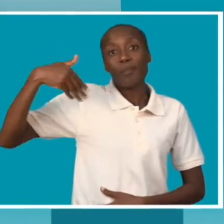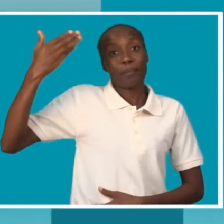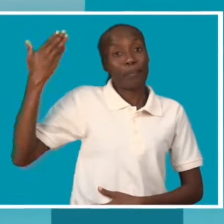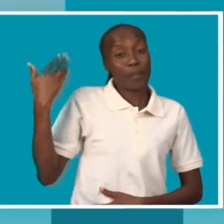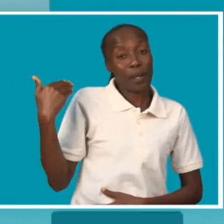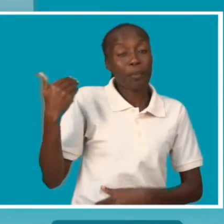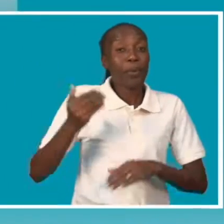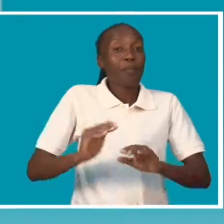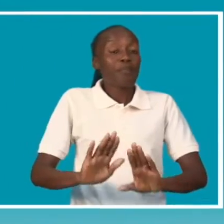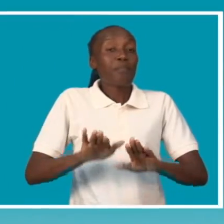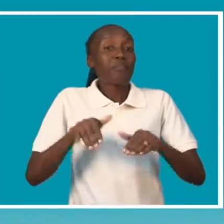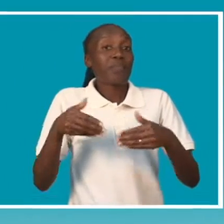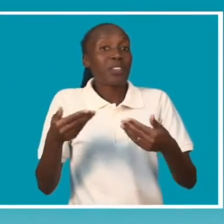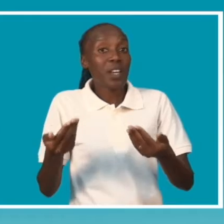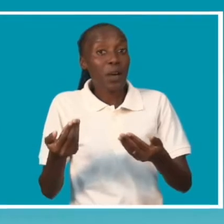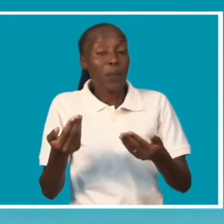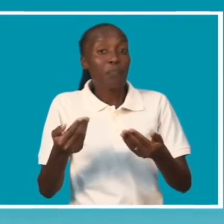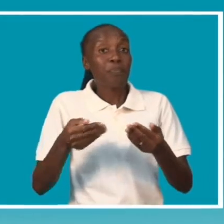Então